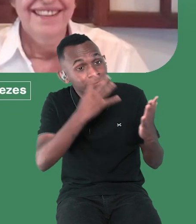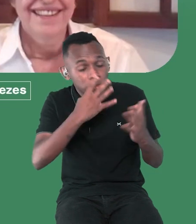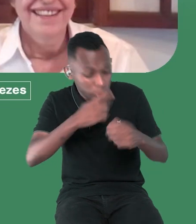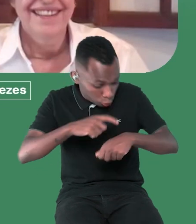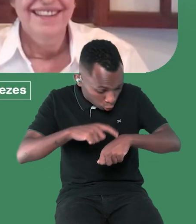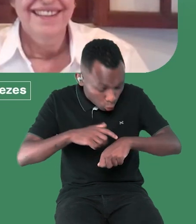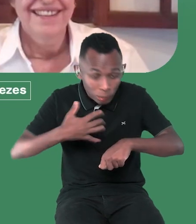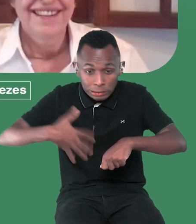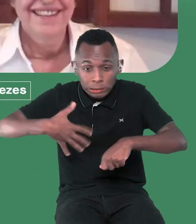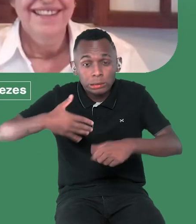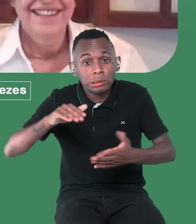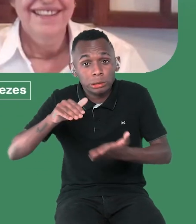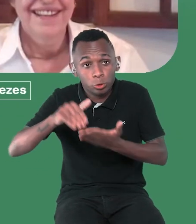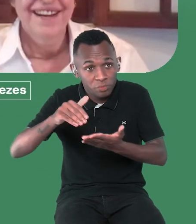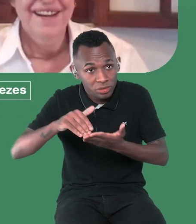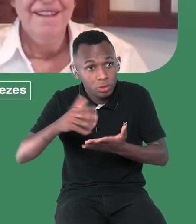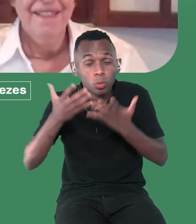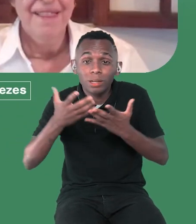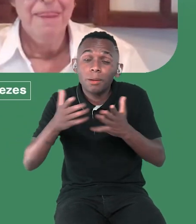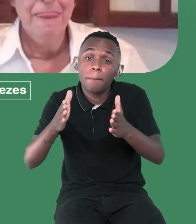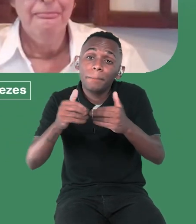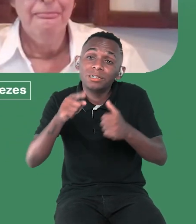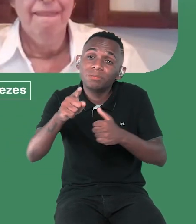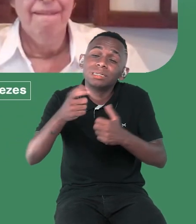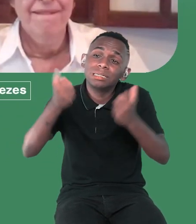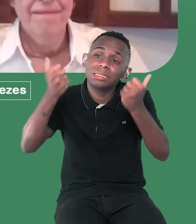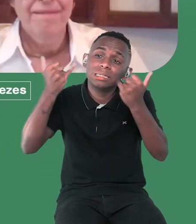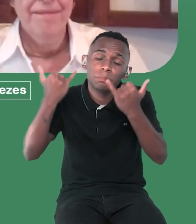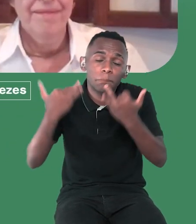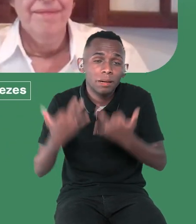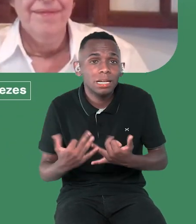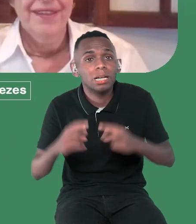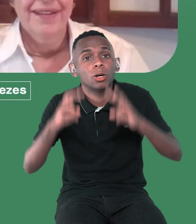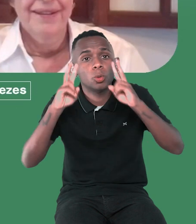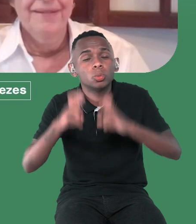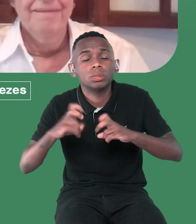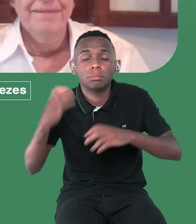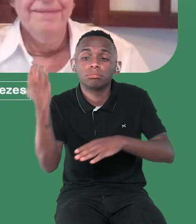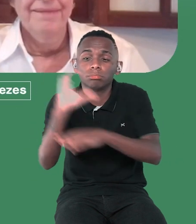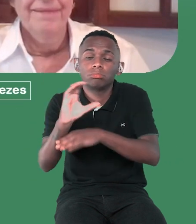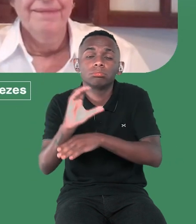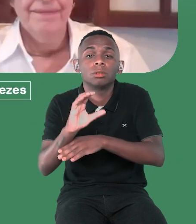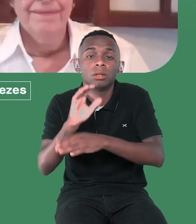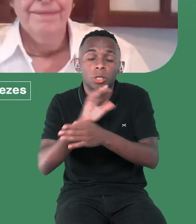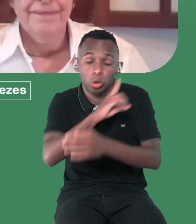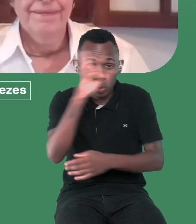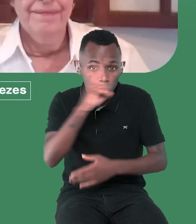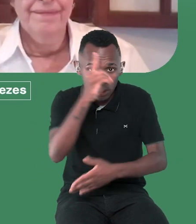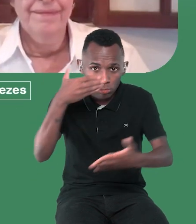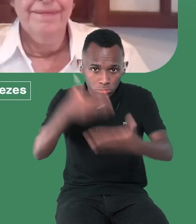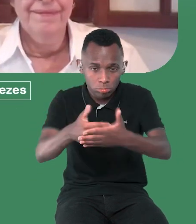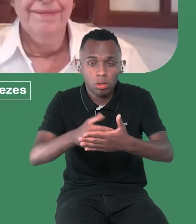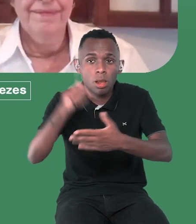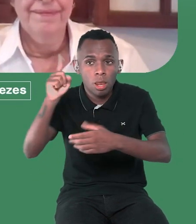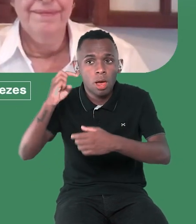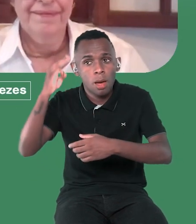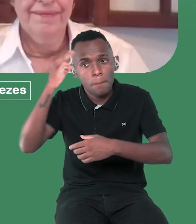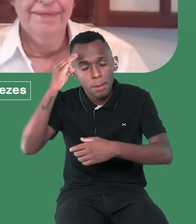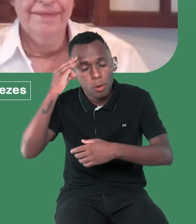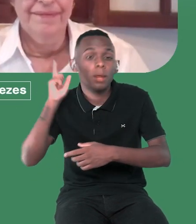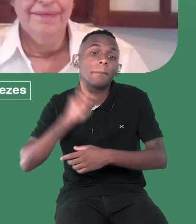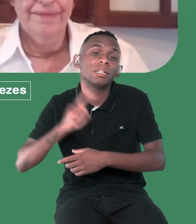os leitores. Silvana, eu estou ouvindo a Thaís falar e pedi para você falar um